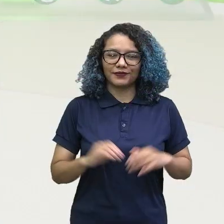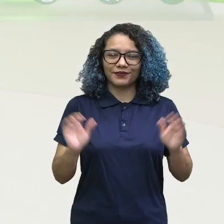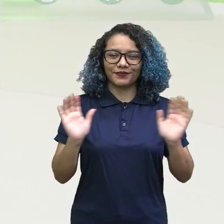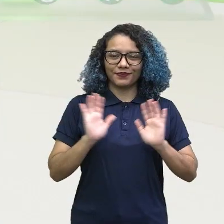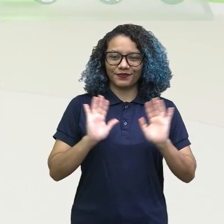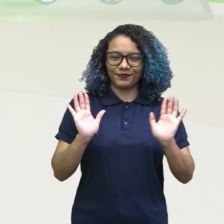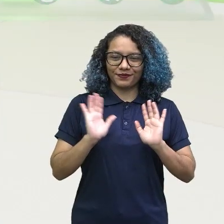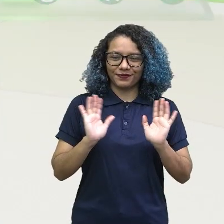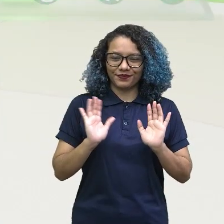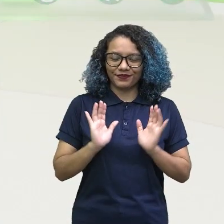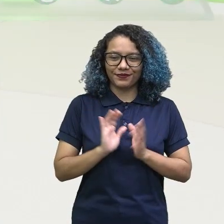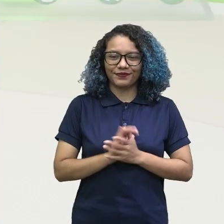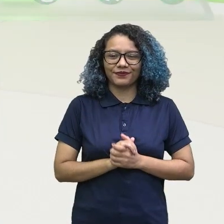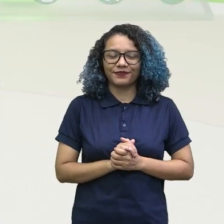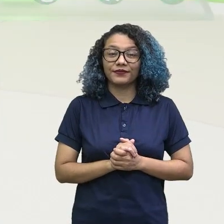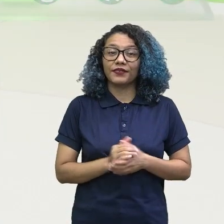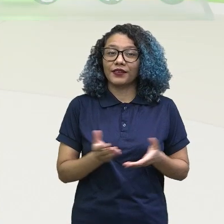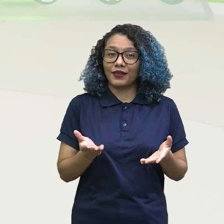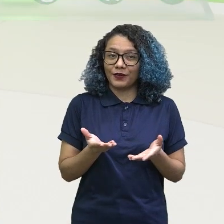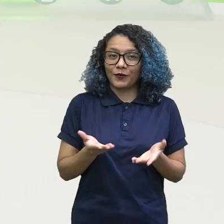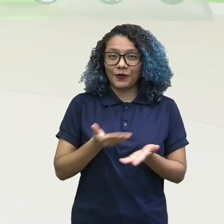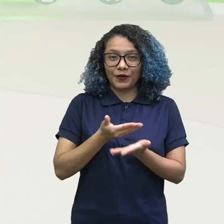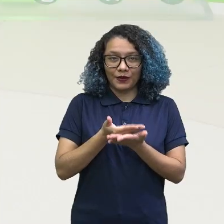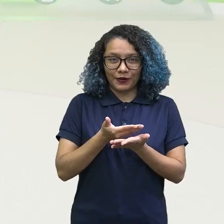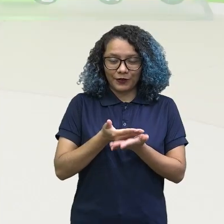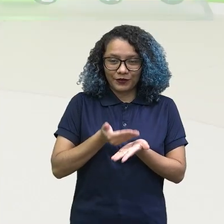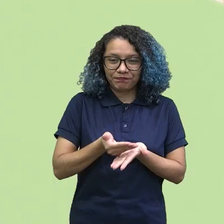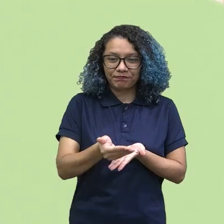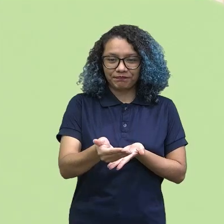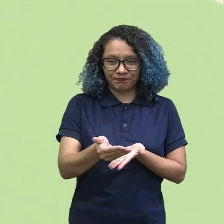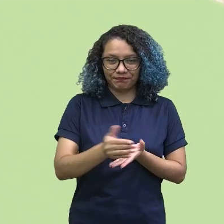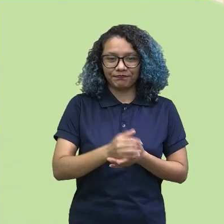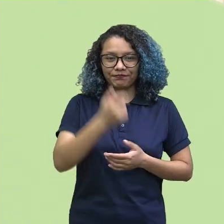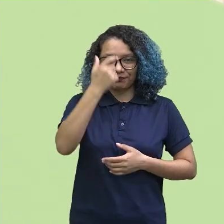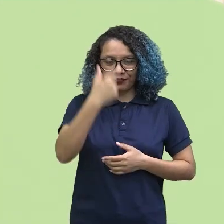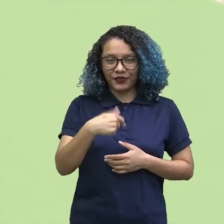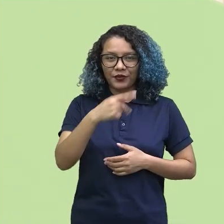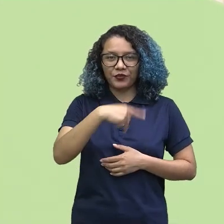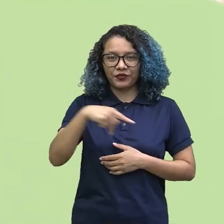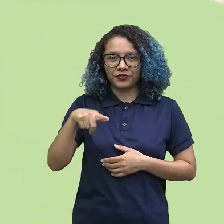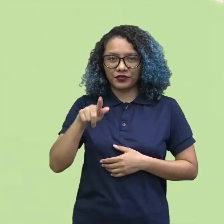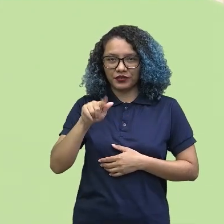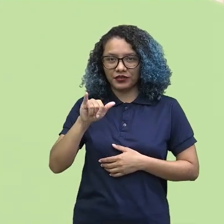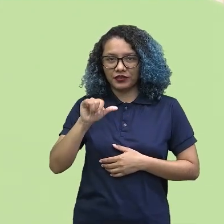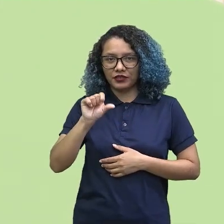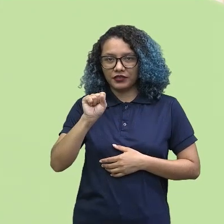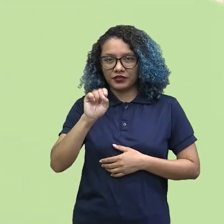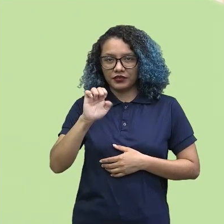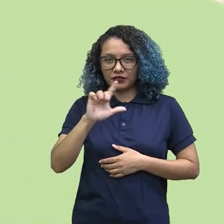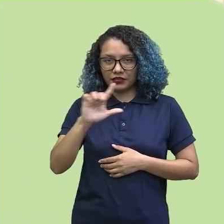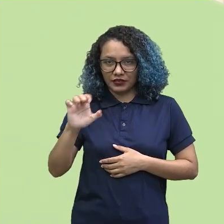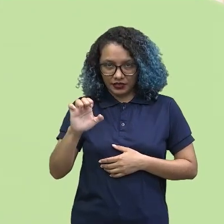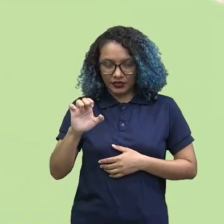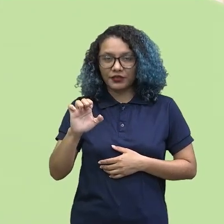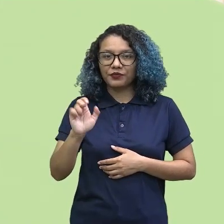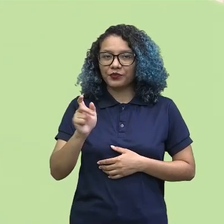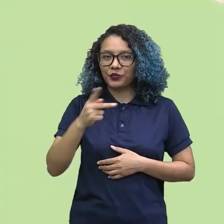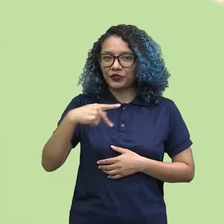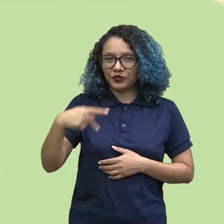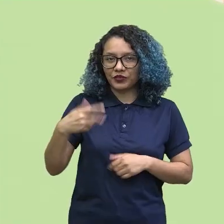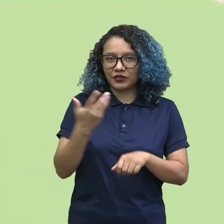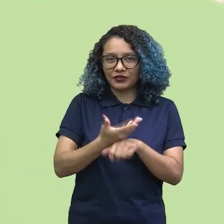Olá a todos, vamos dar início à nossa aula. Eu sou a professora Gisele Palmeira, professora do componente